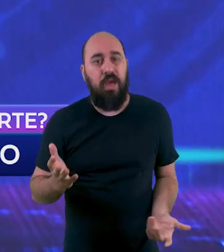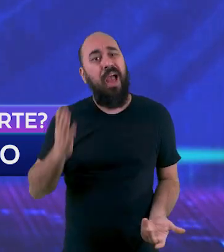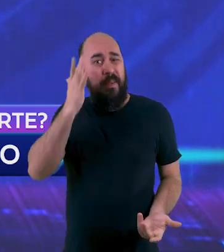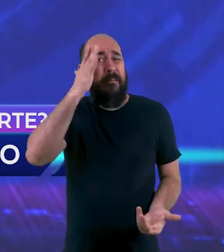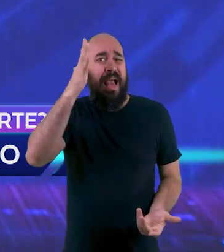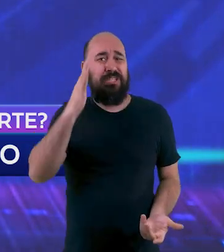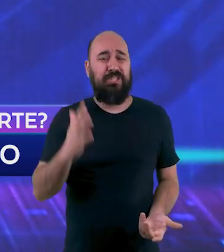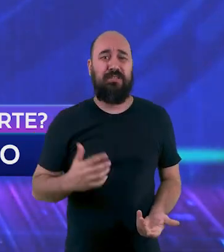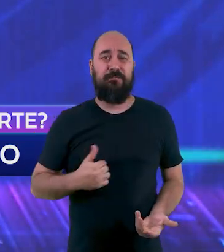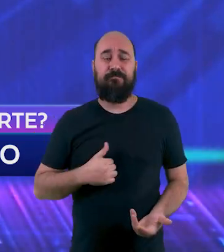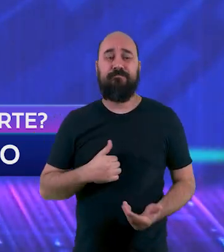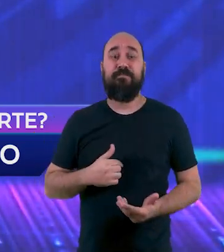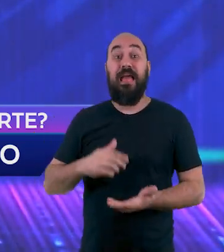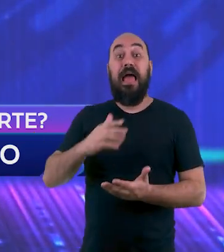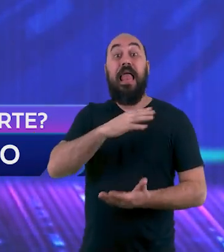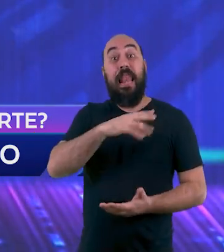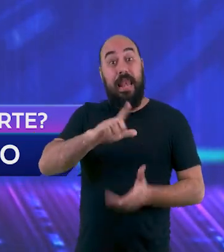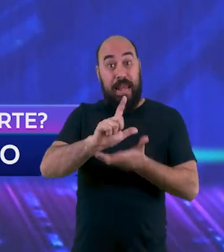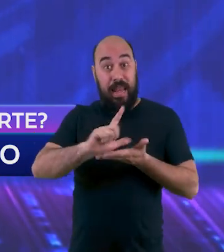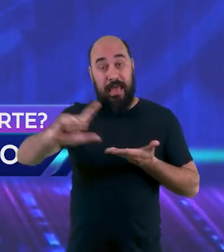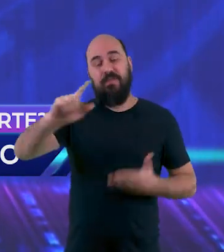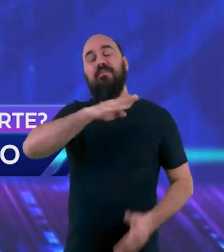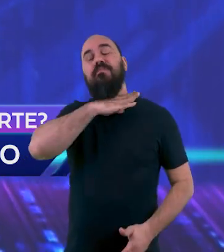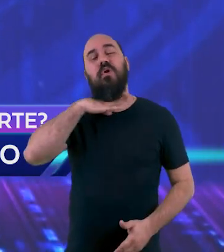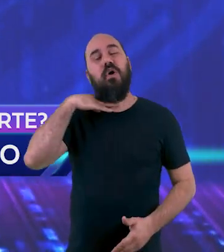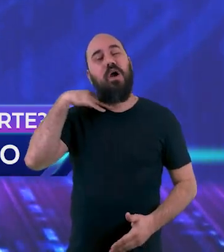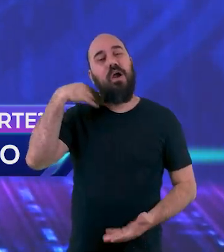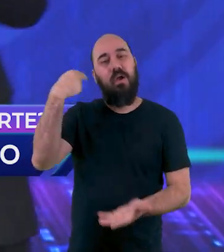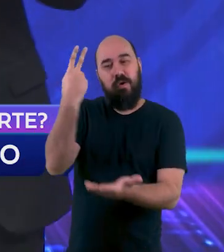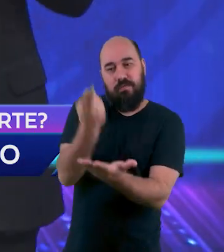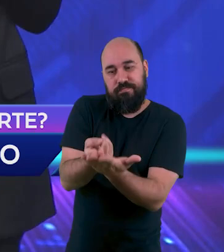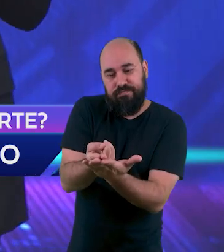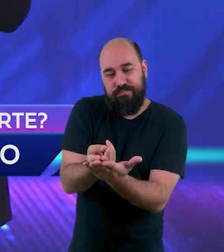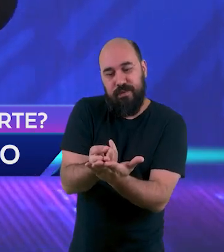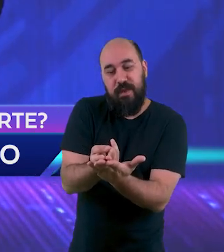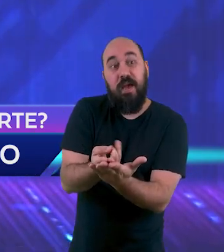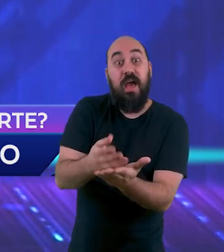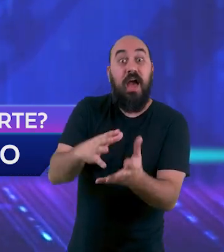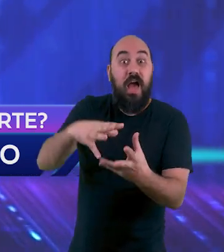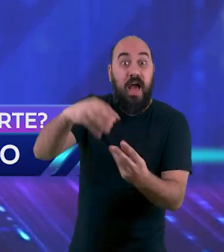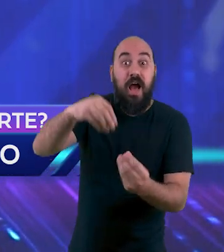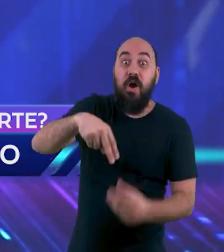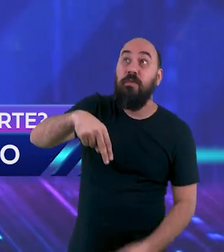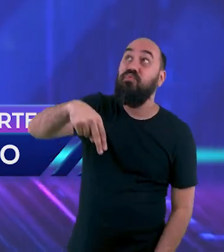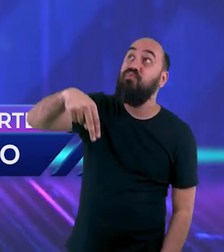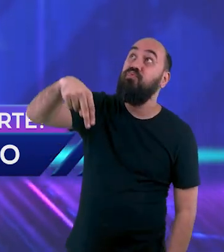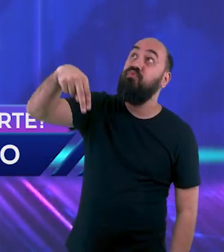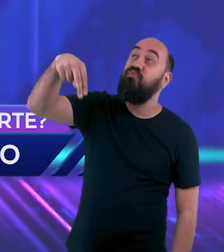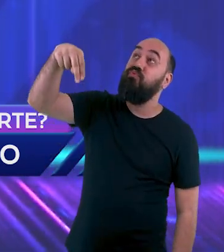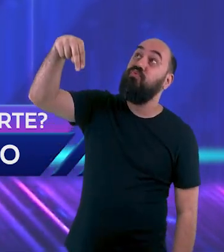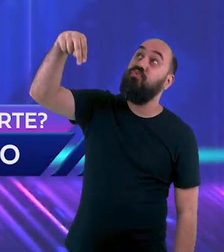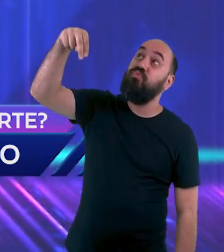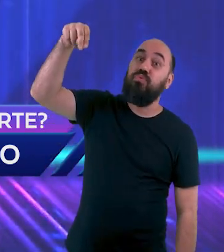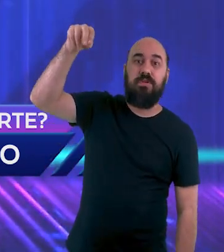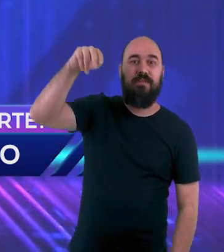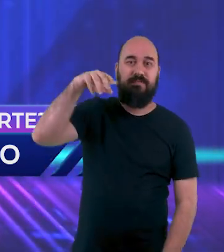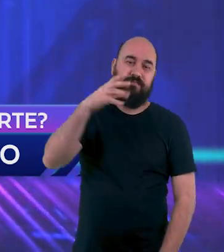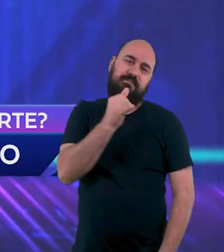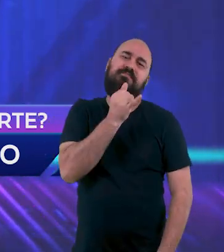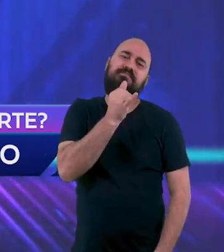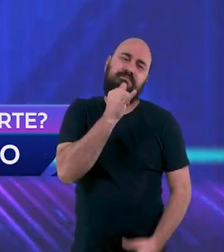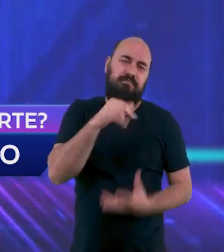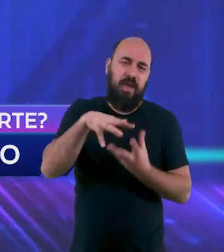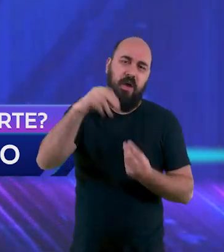imagina só, Lázaro morre, a alma dele desencarna, não tem nada disso na Bíblia, mas é o que se crê por aí. A